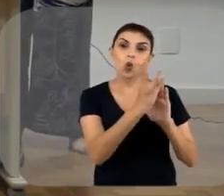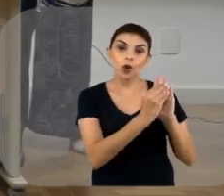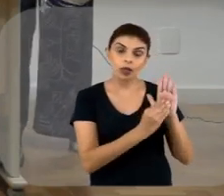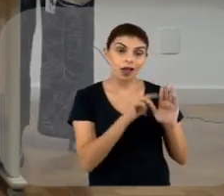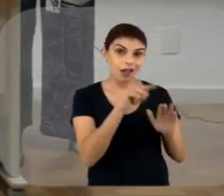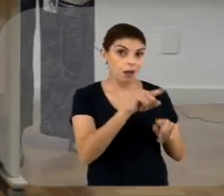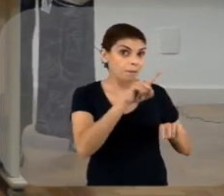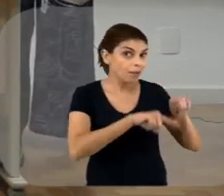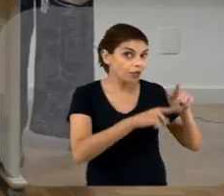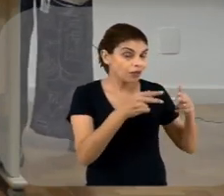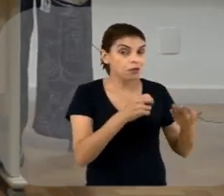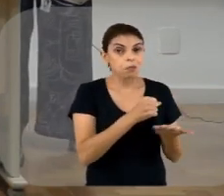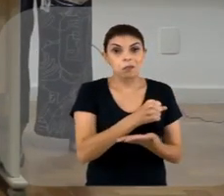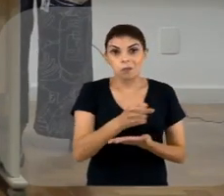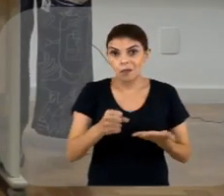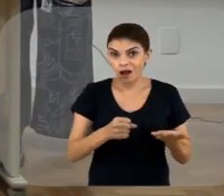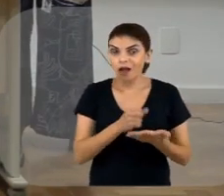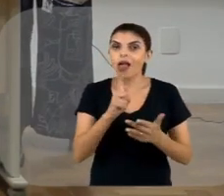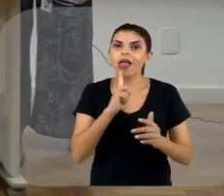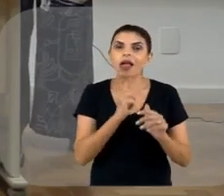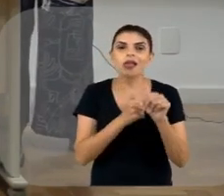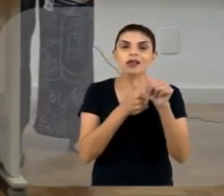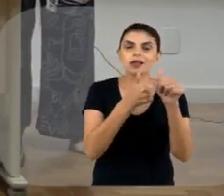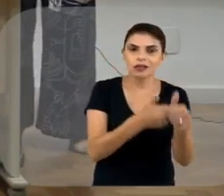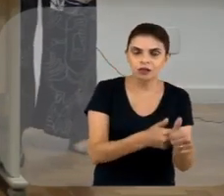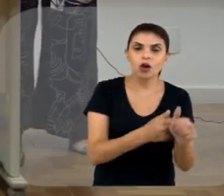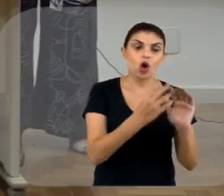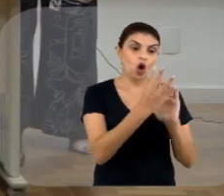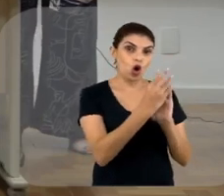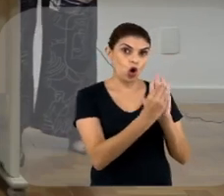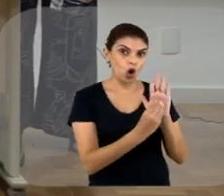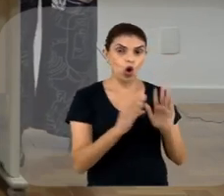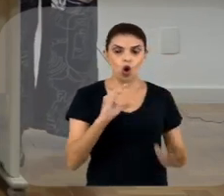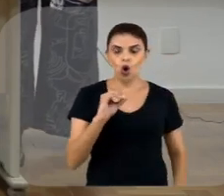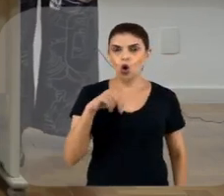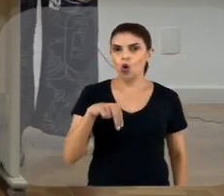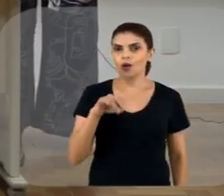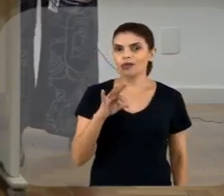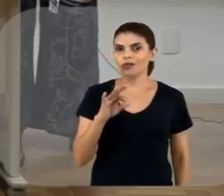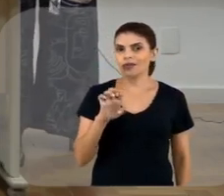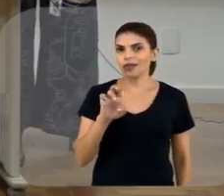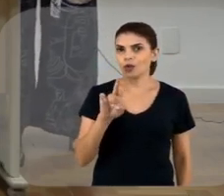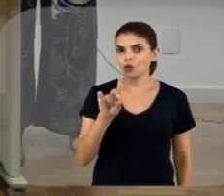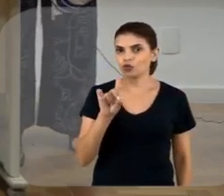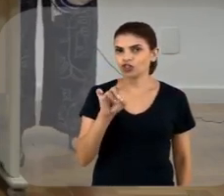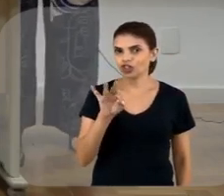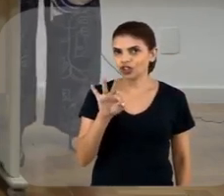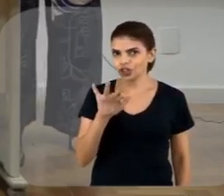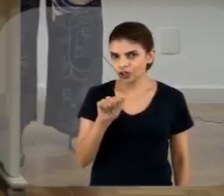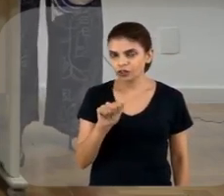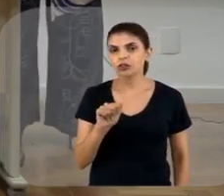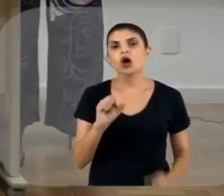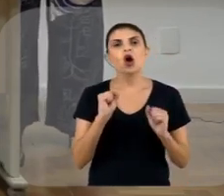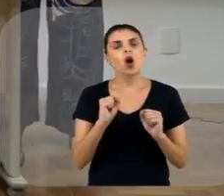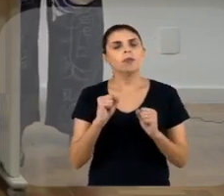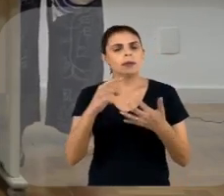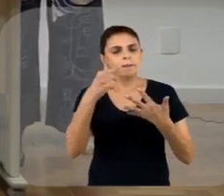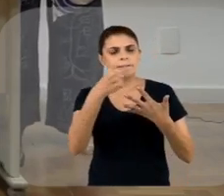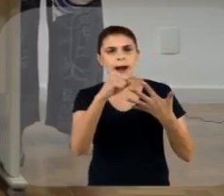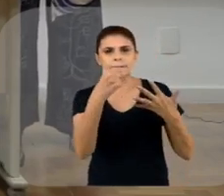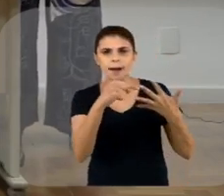Esse é um material base, né? Um guia para o conteudista, então é onde a gente ali elencou os